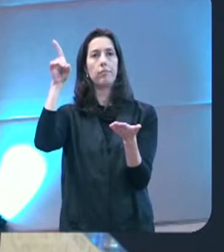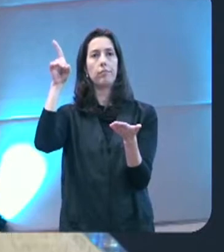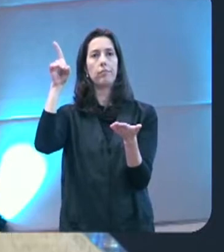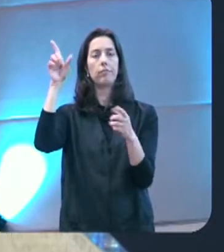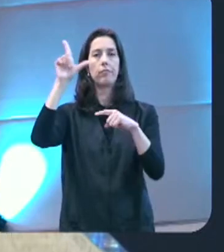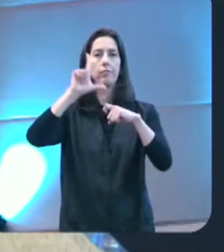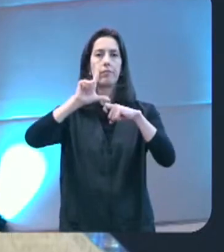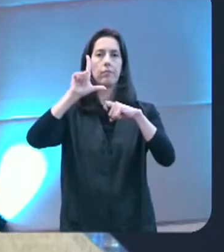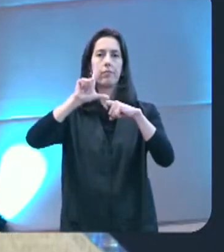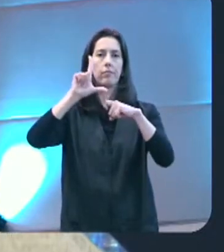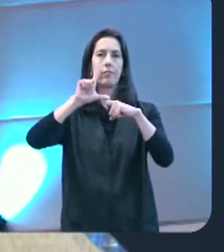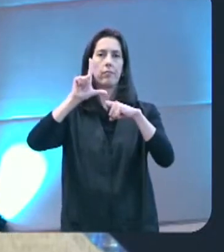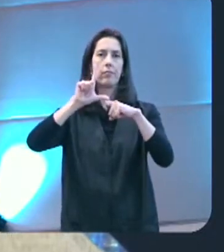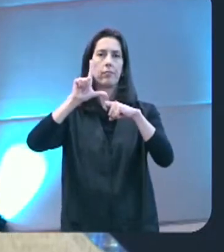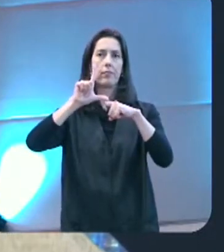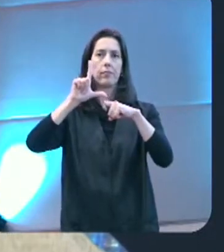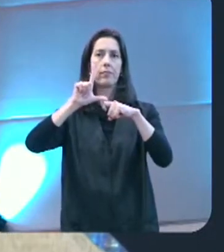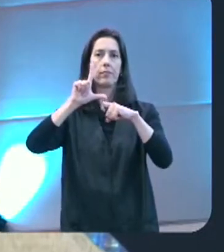de Lucas,